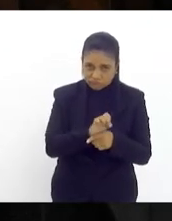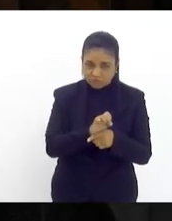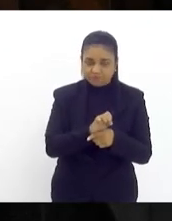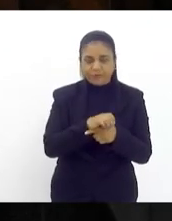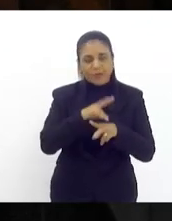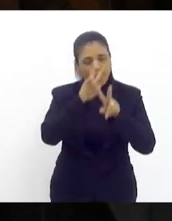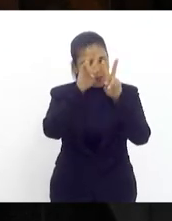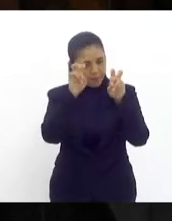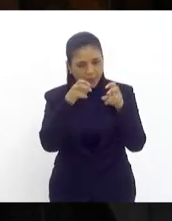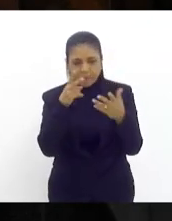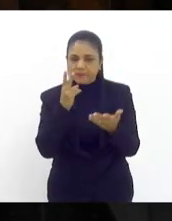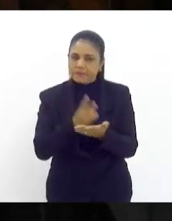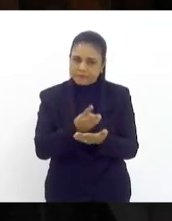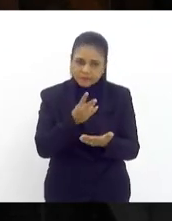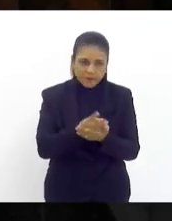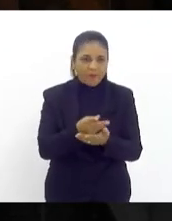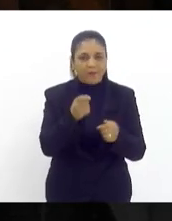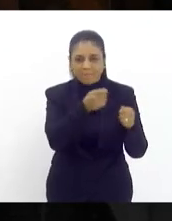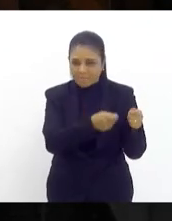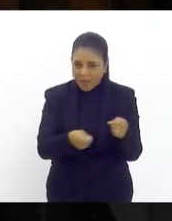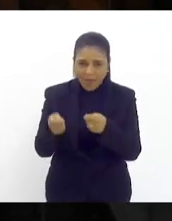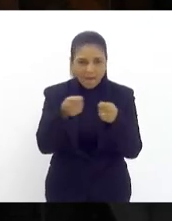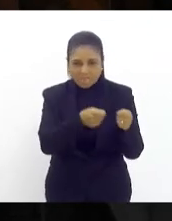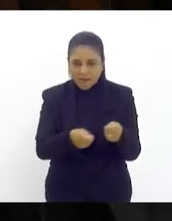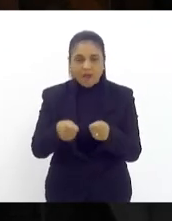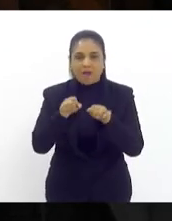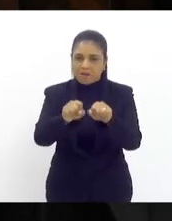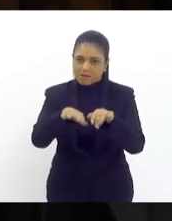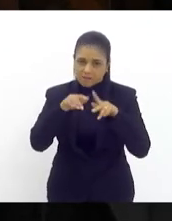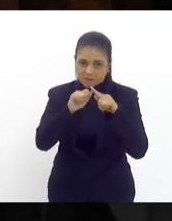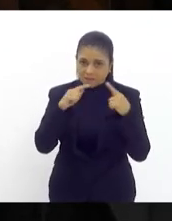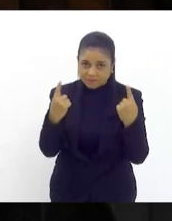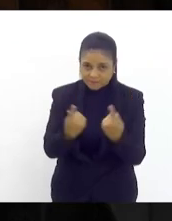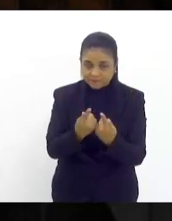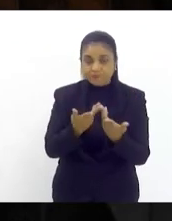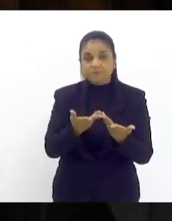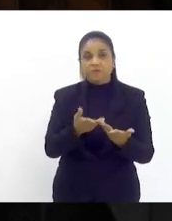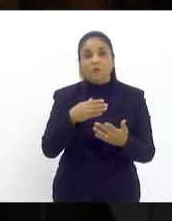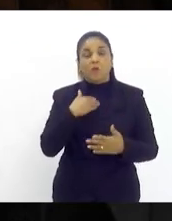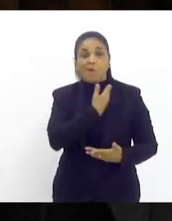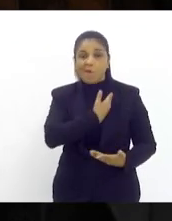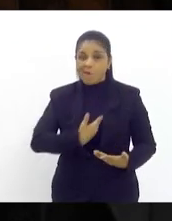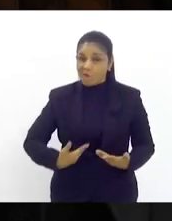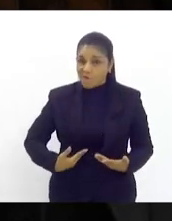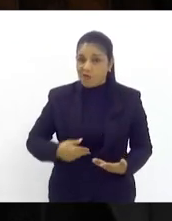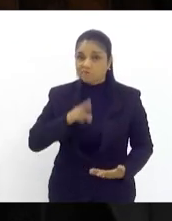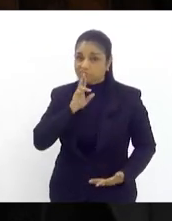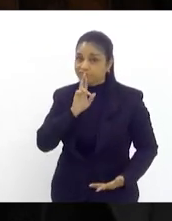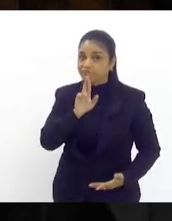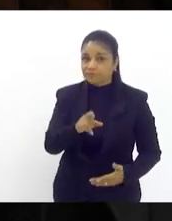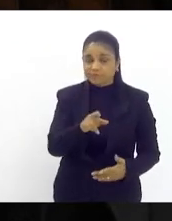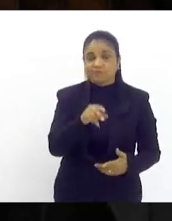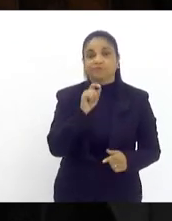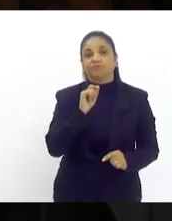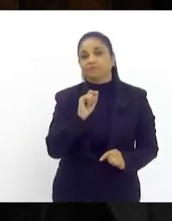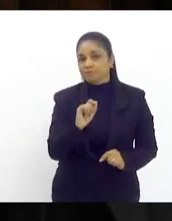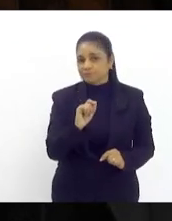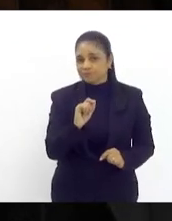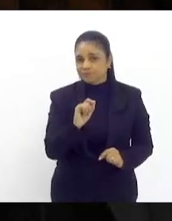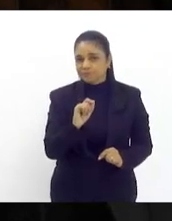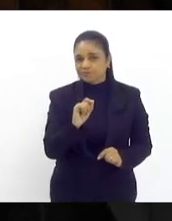isso dia sim outro também o governo afirmou que entre aspas